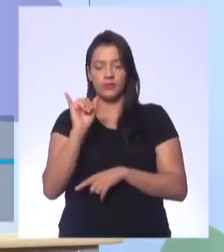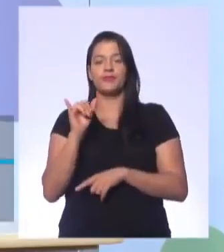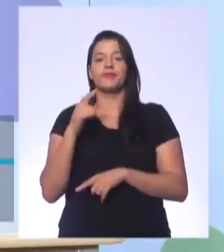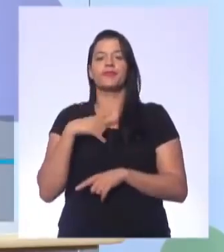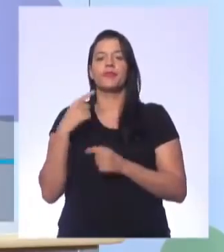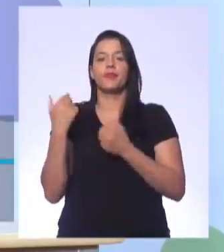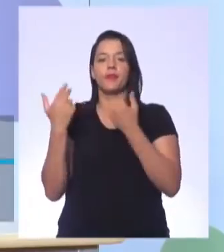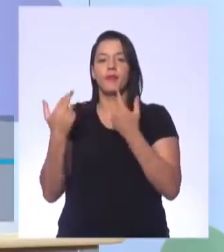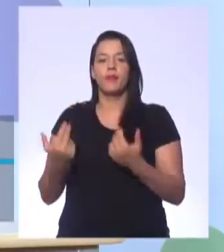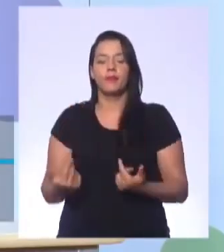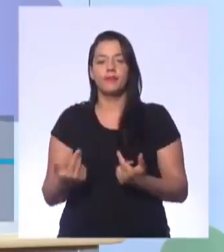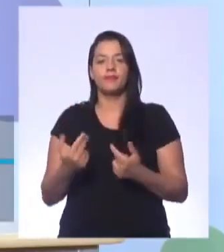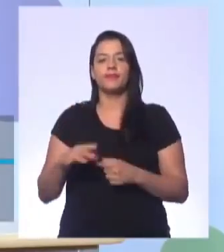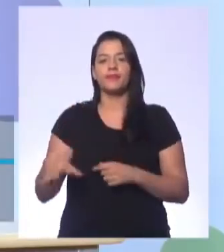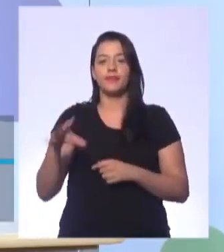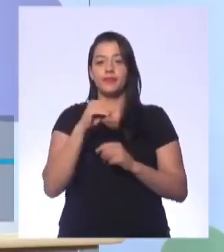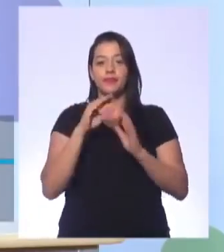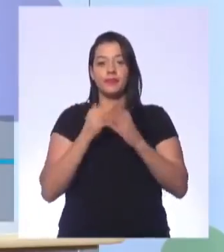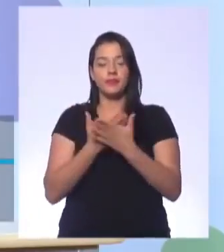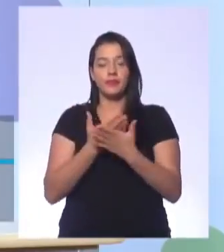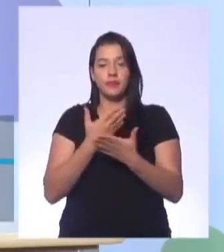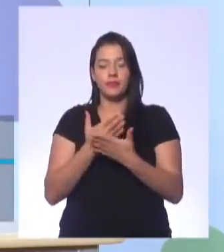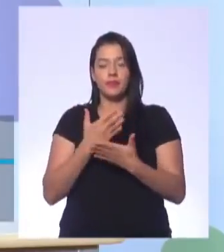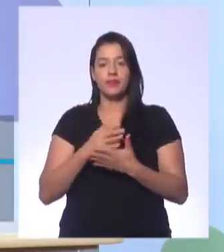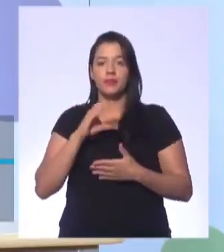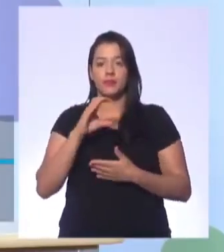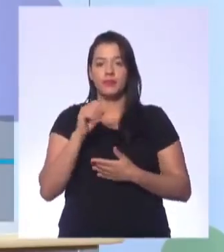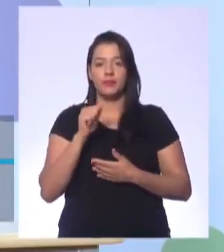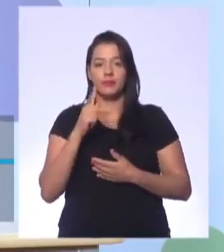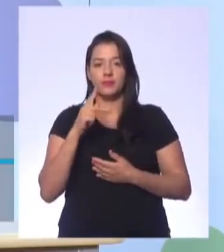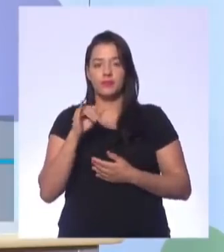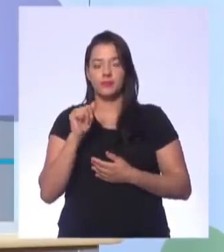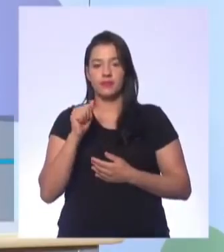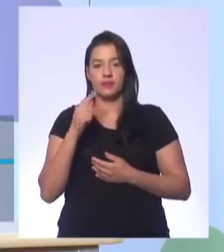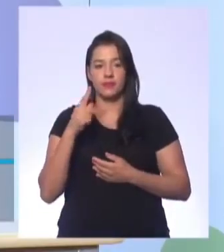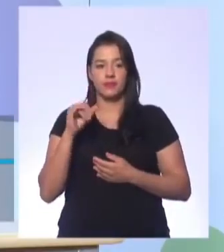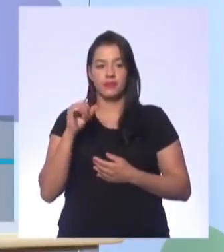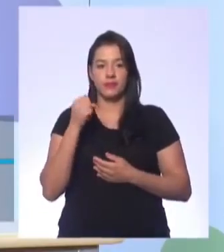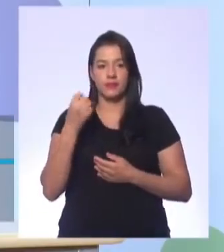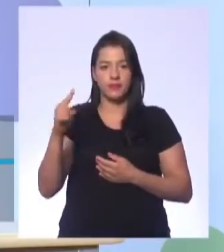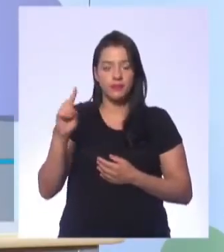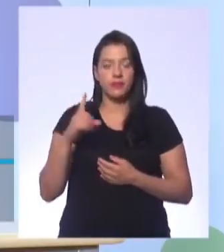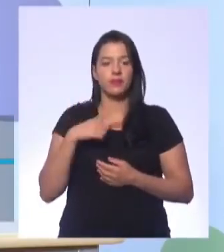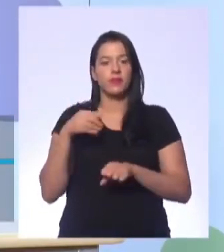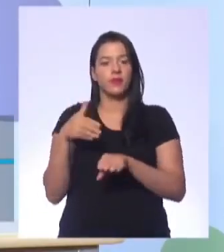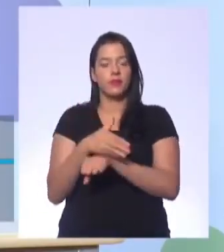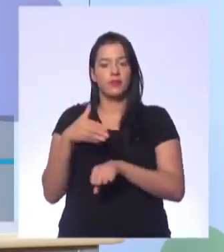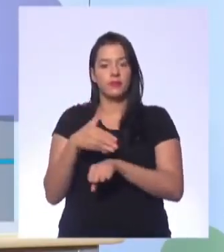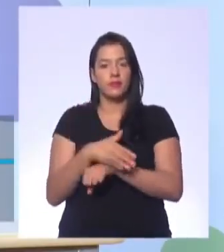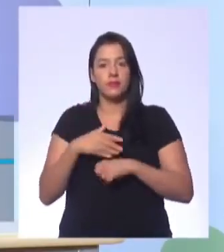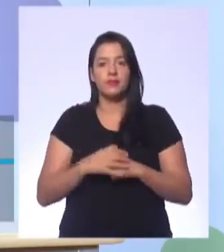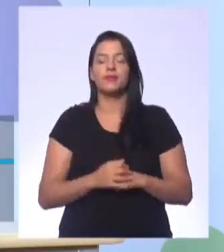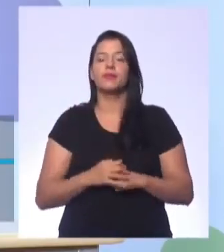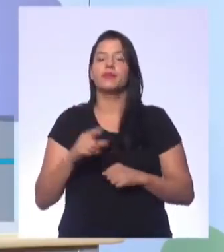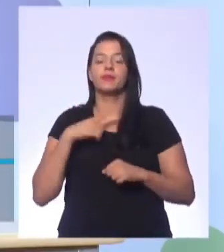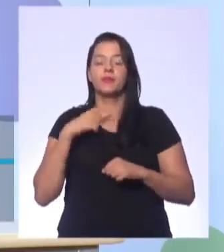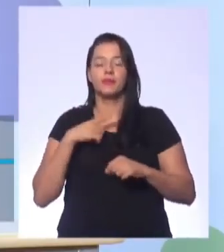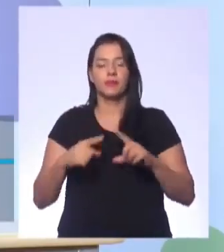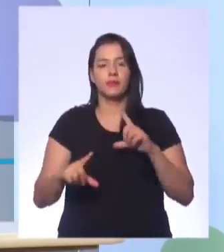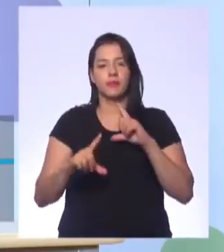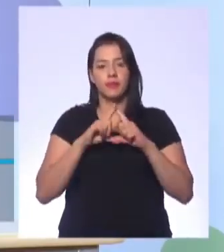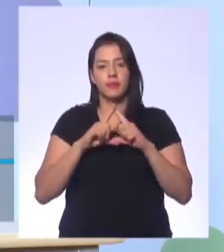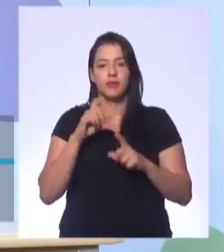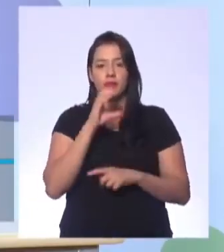ao perímetro pessoal os alunos da Escola Capitão Ah não sei cartão Bocaina participante retângulo